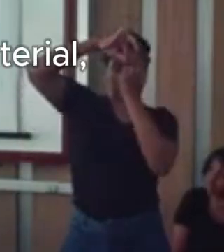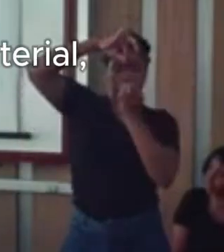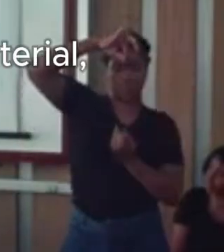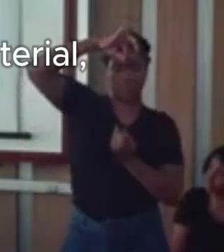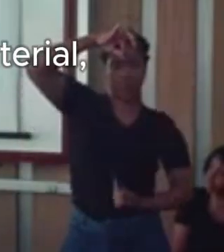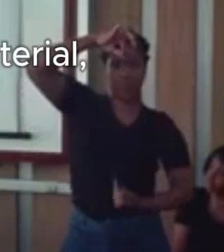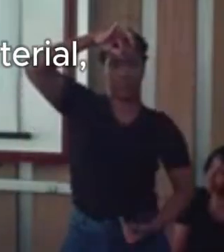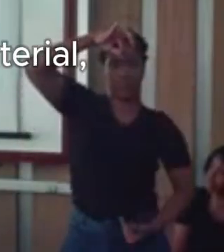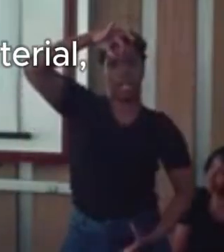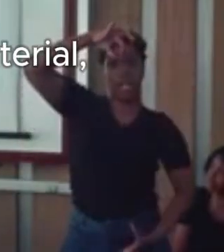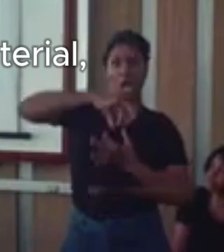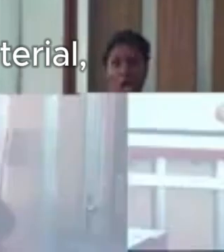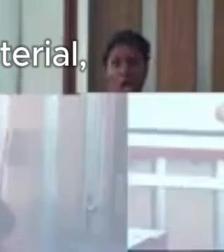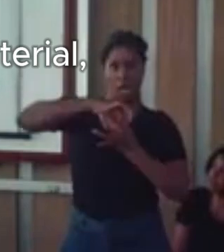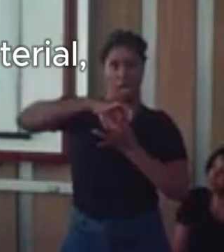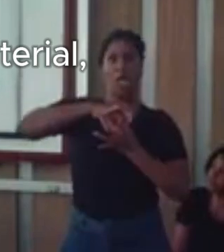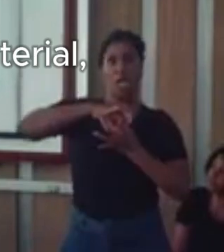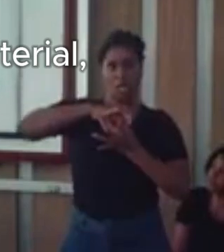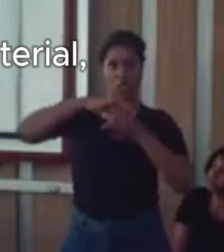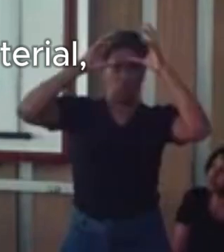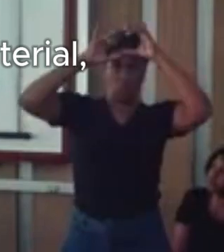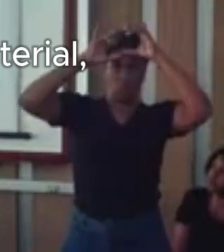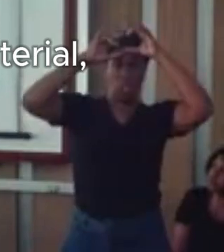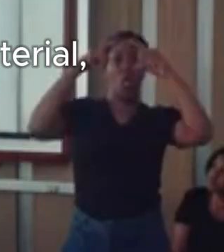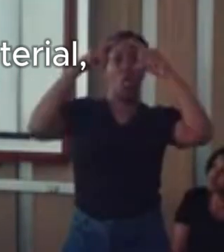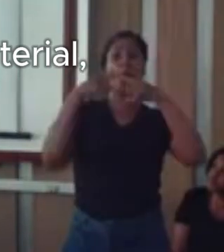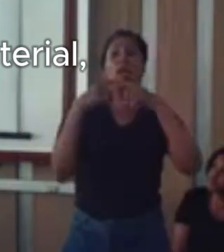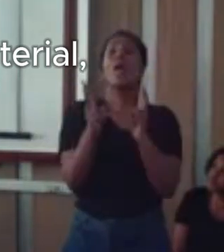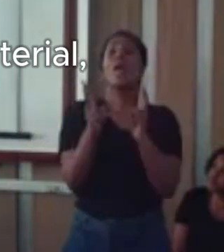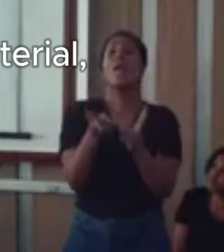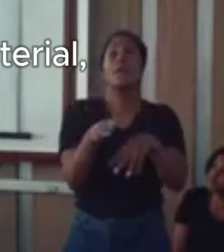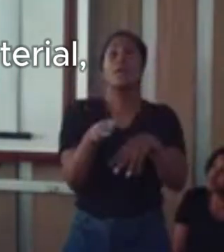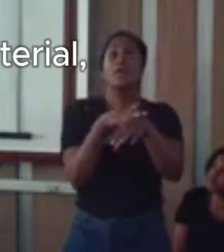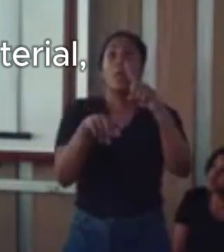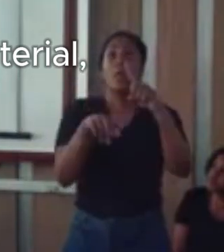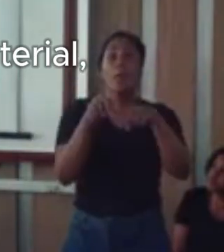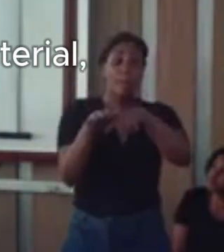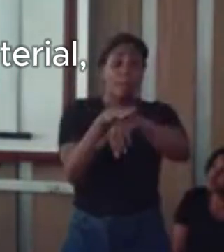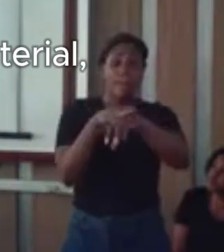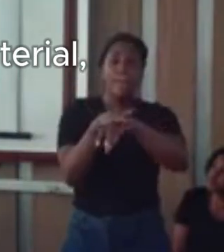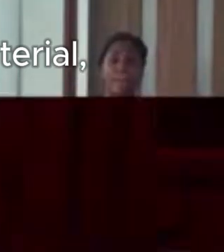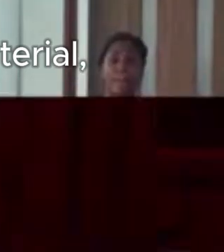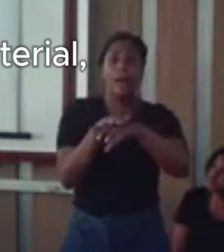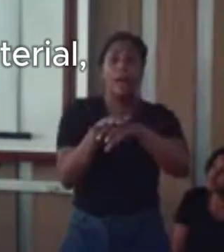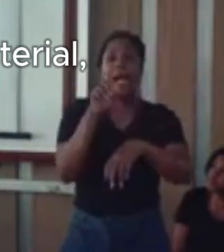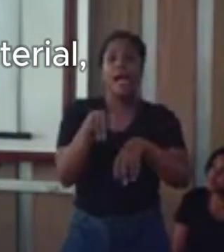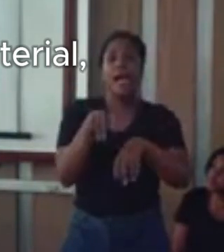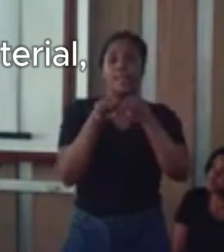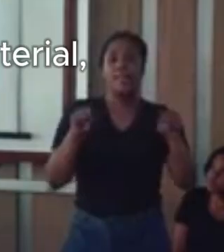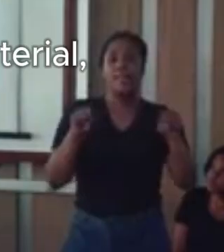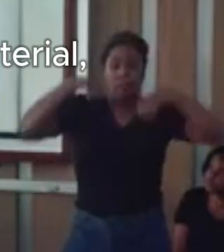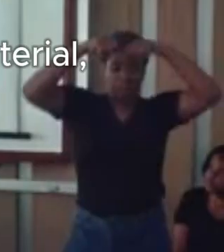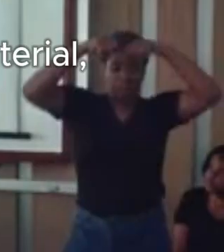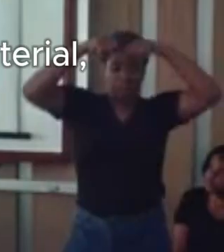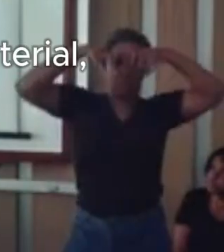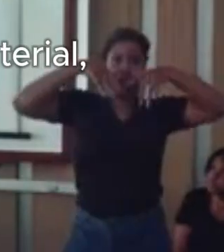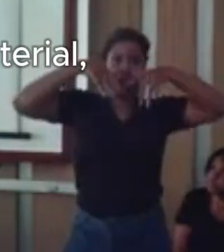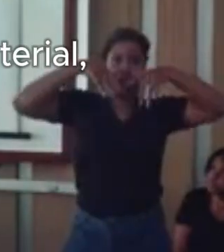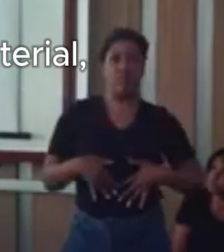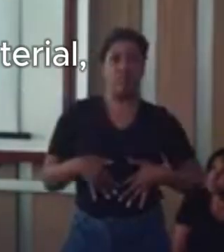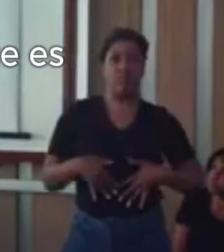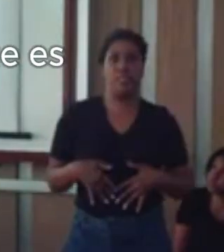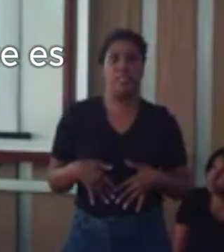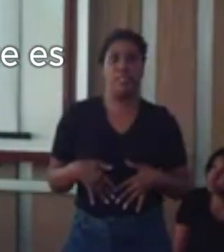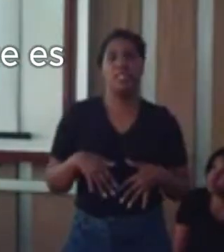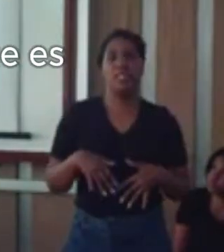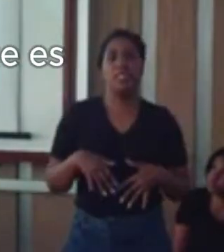é é o mesmo tecido, é o mesmo material. Tá? Sistema nervoso central. Então, Então,